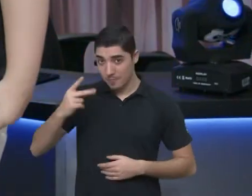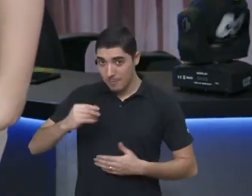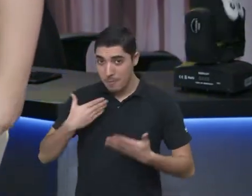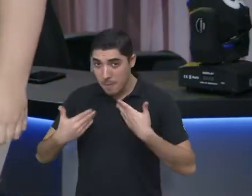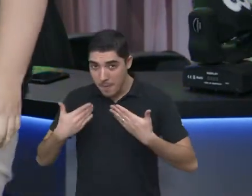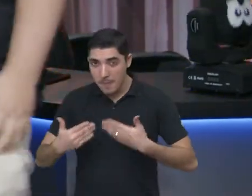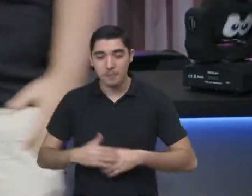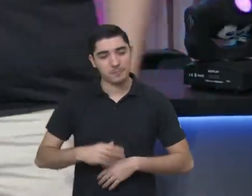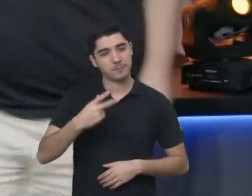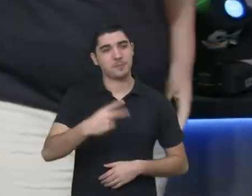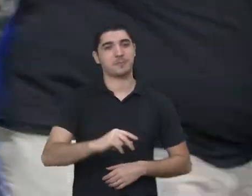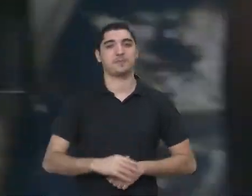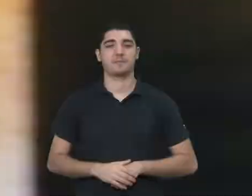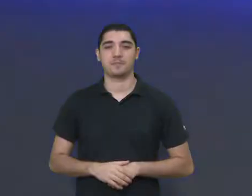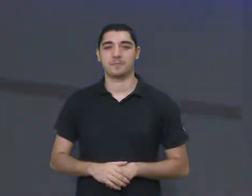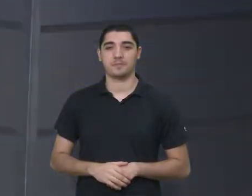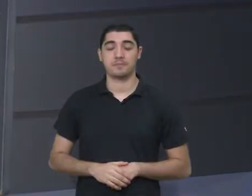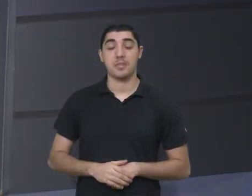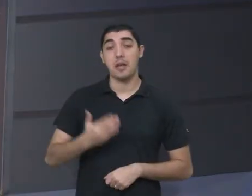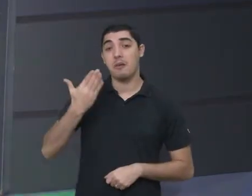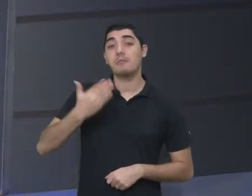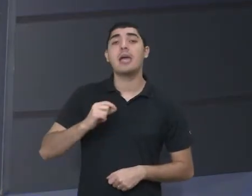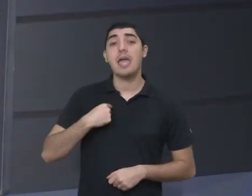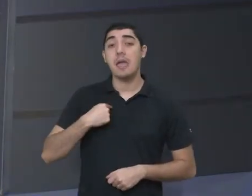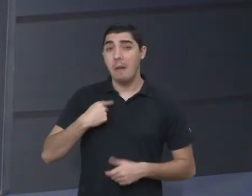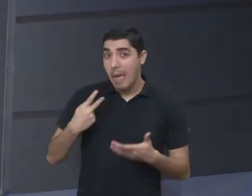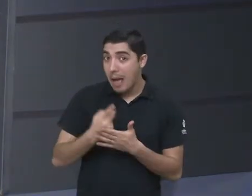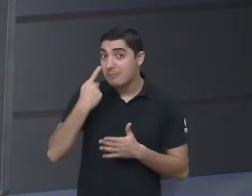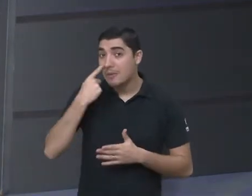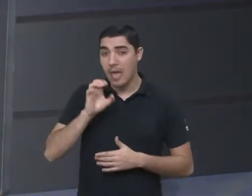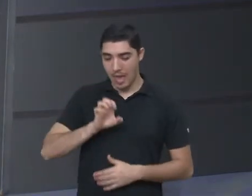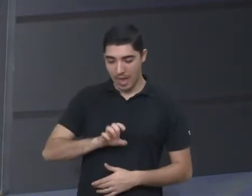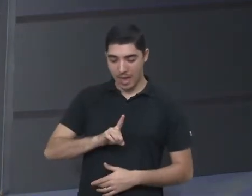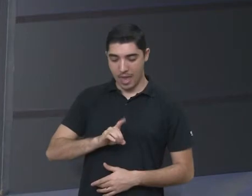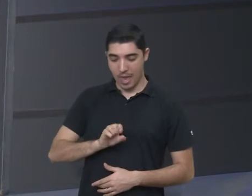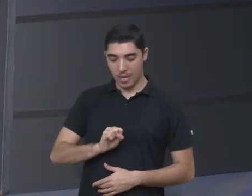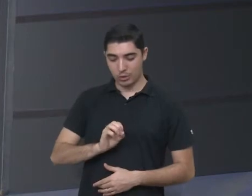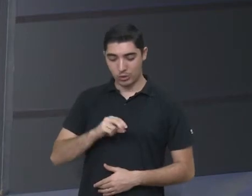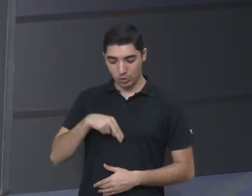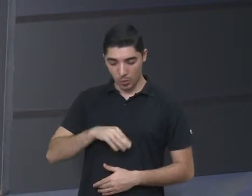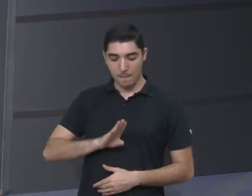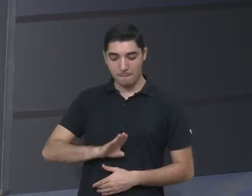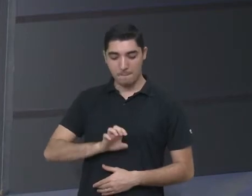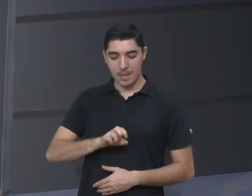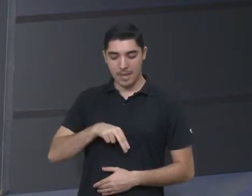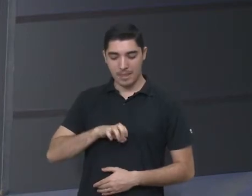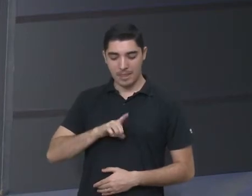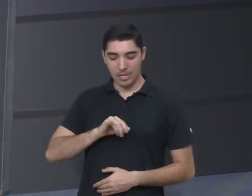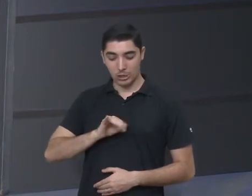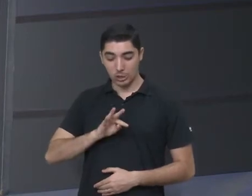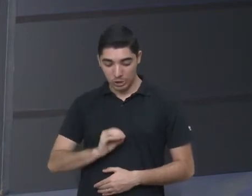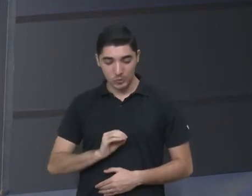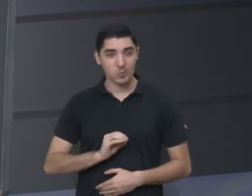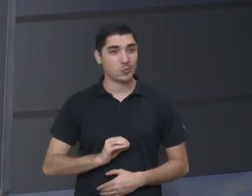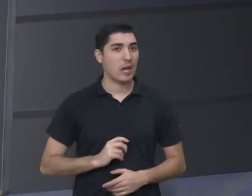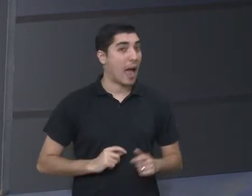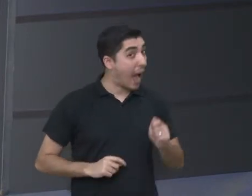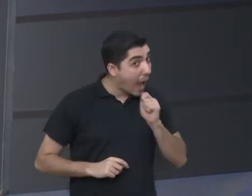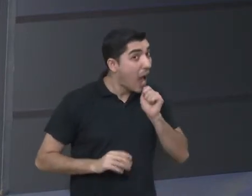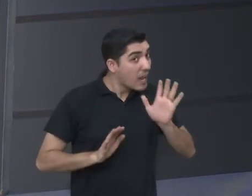resenha. E antes de começar o programa, eu queria mandar um beijo especial para Cibele, que está nos assistindo hoje aqui no estúdio. Então, um